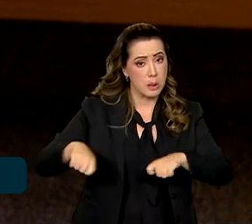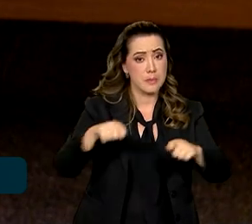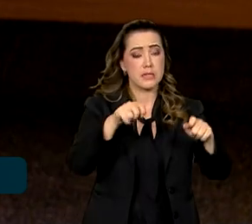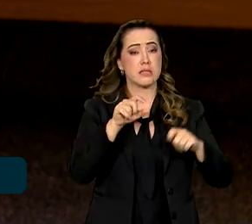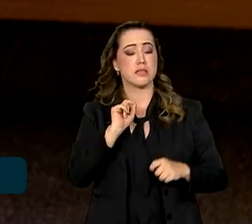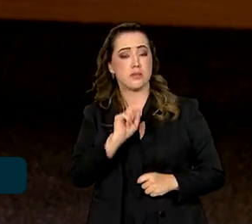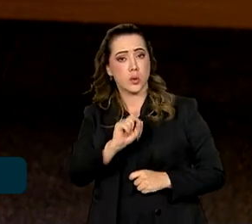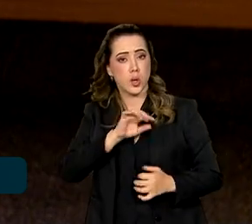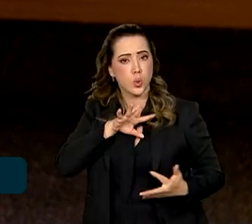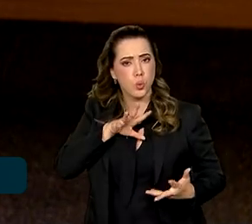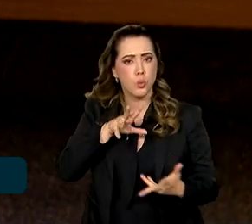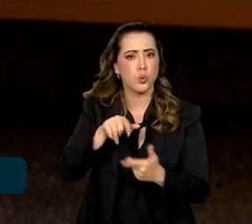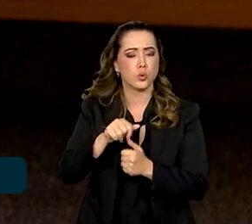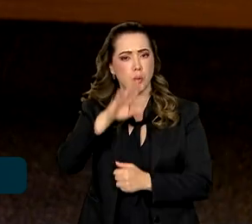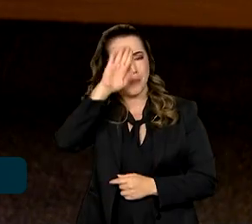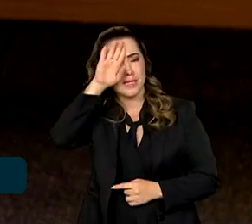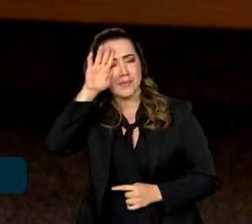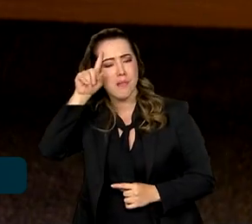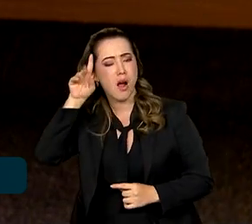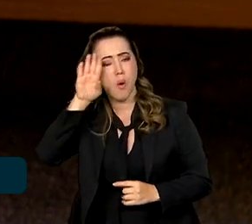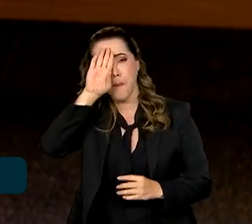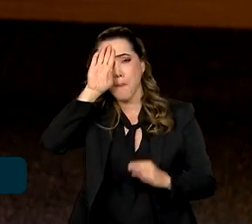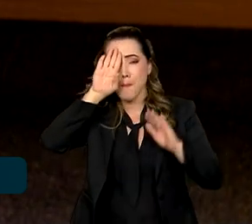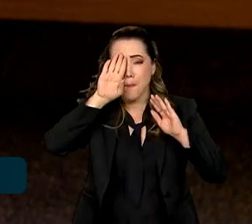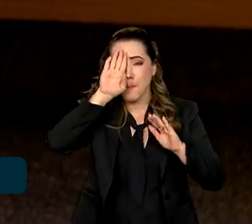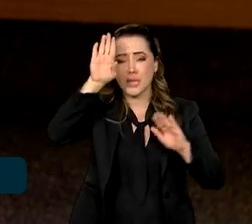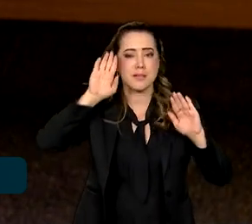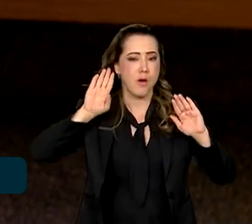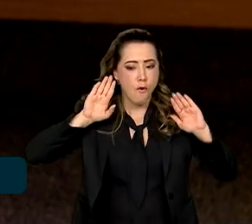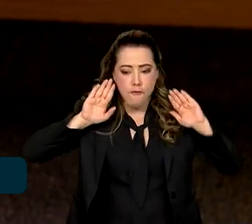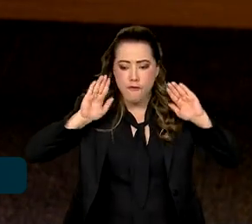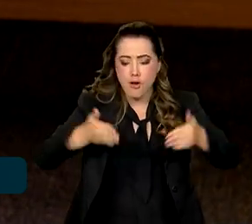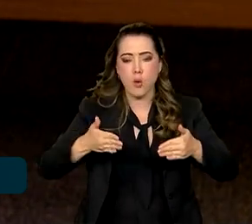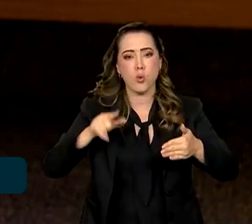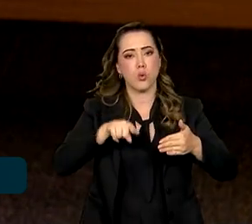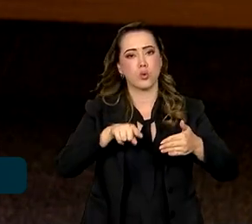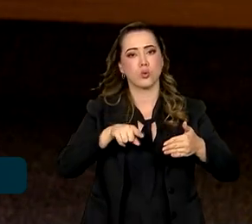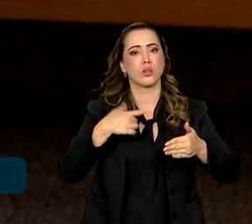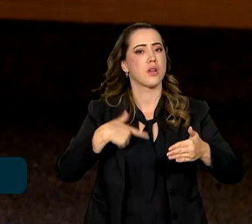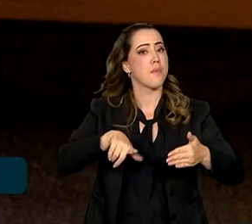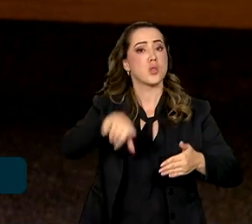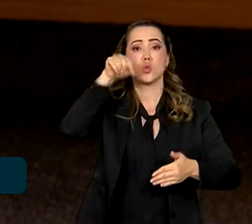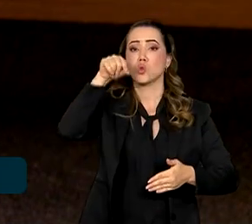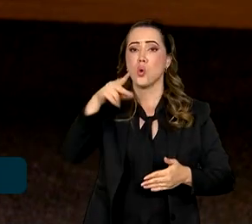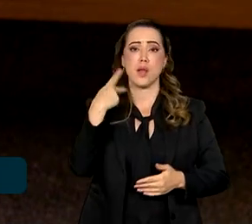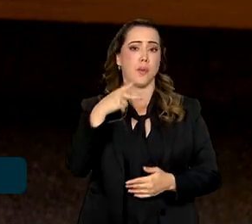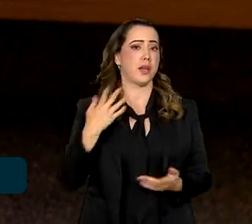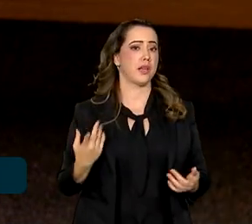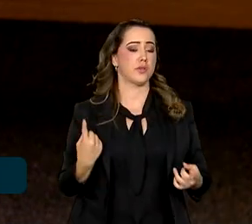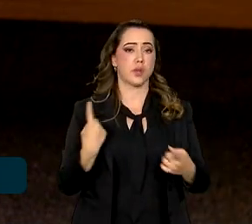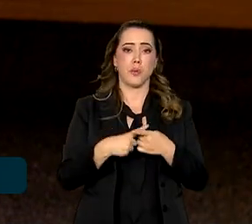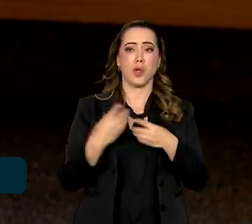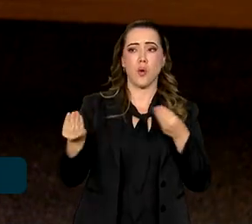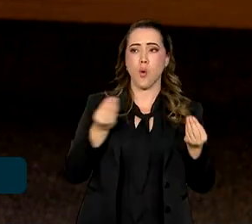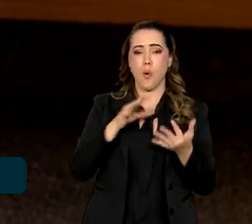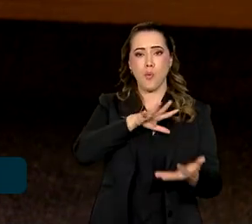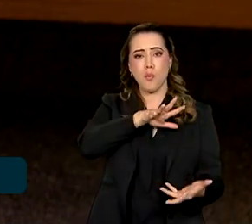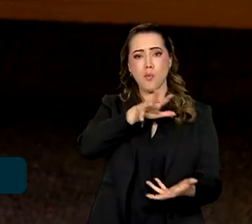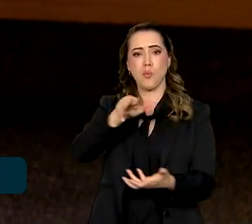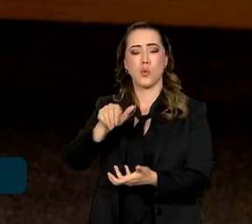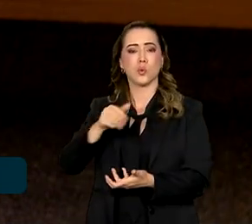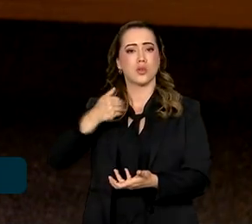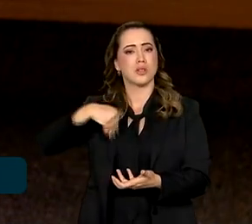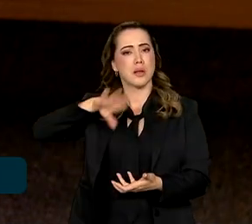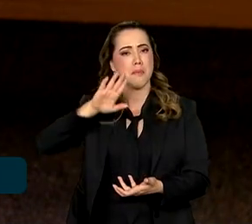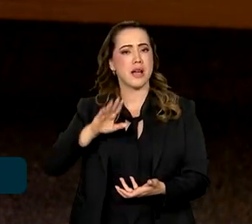necessidade do mundo priorizar. Ou seja, como ele diz, é uma decisão política. Como é que o mundo coloca mais